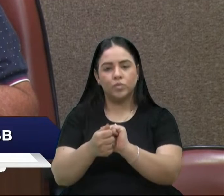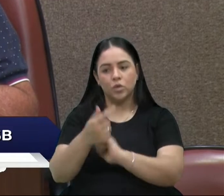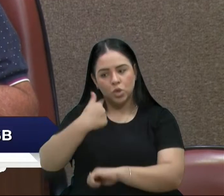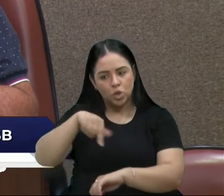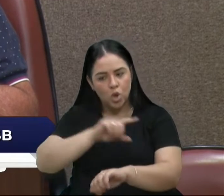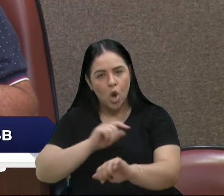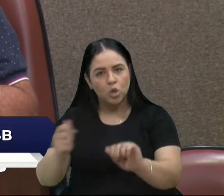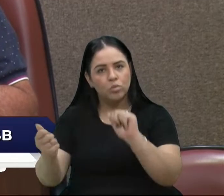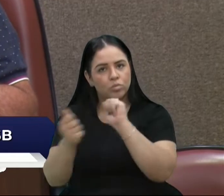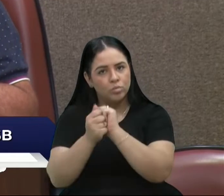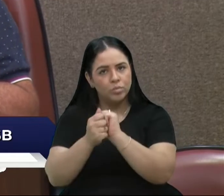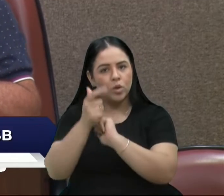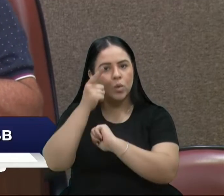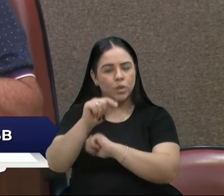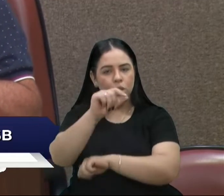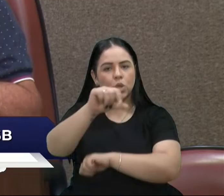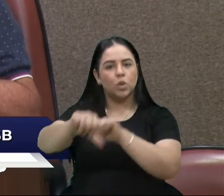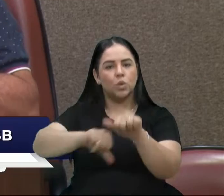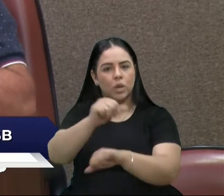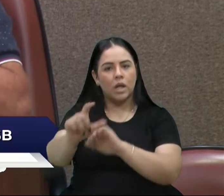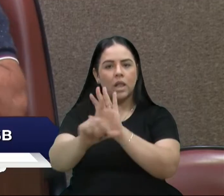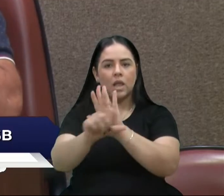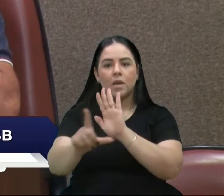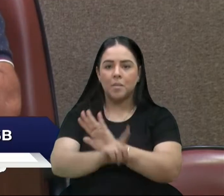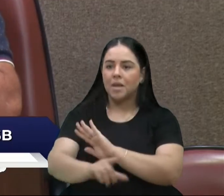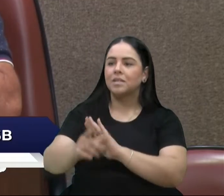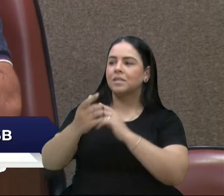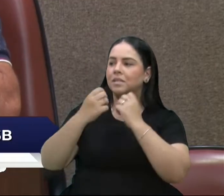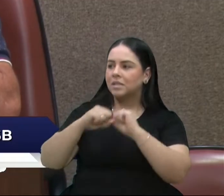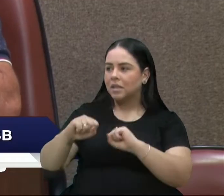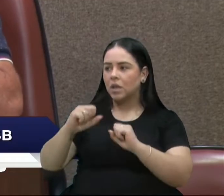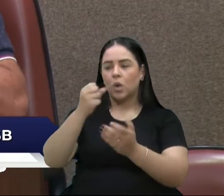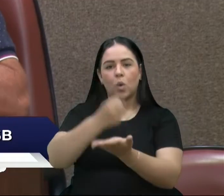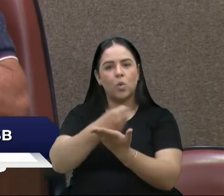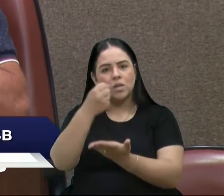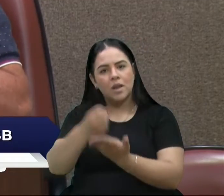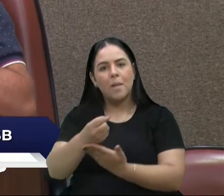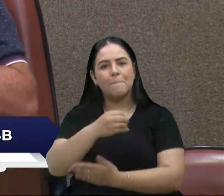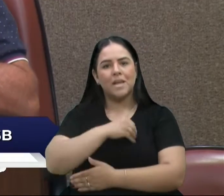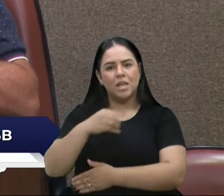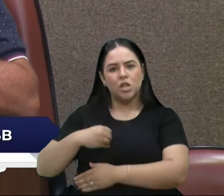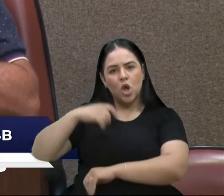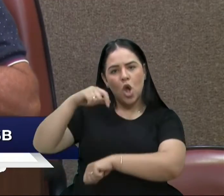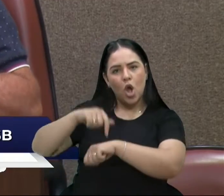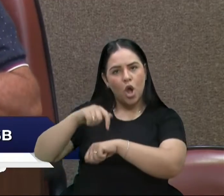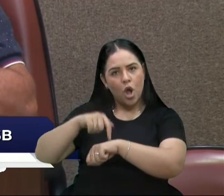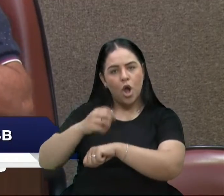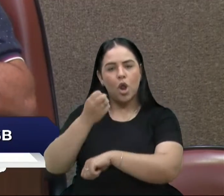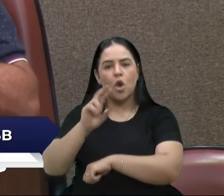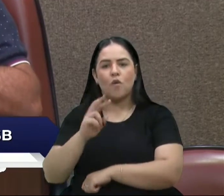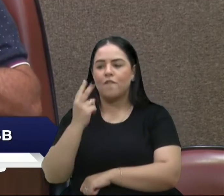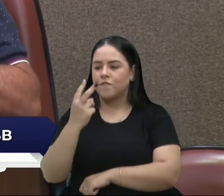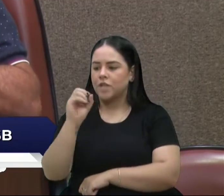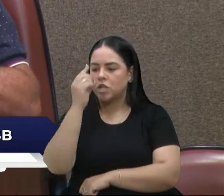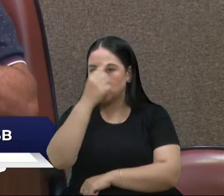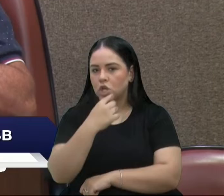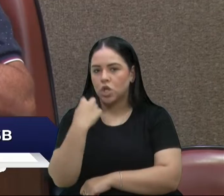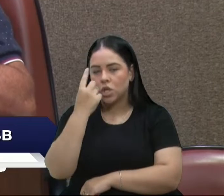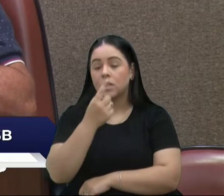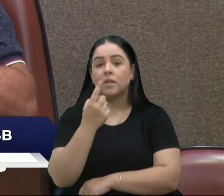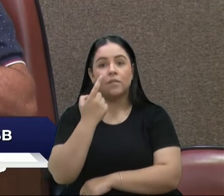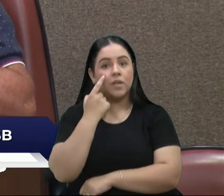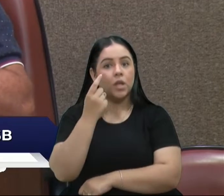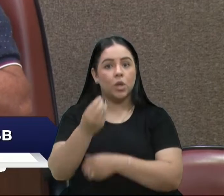mudar a lei que possa, então, a secretaria contratar médico hora ou médico 20 horas. Achar alguma